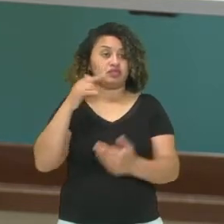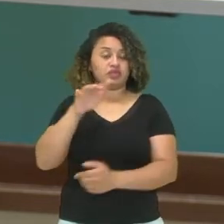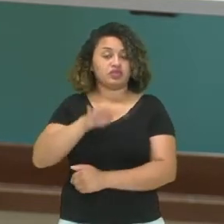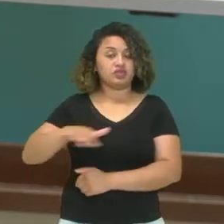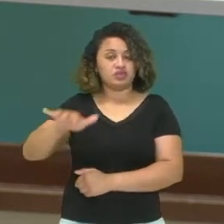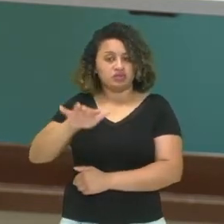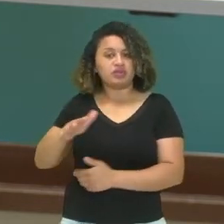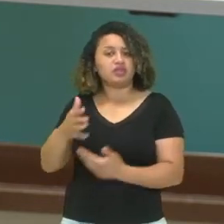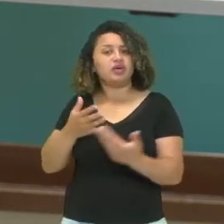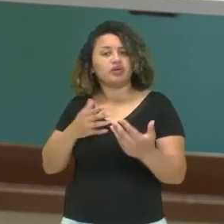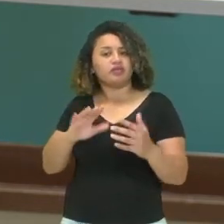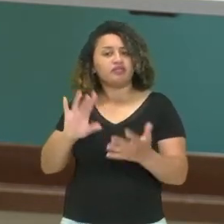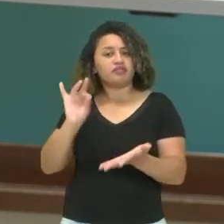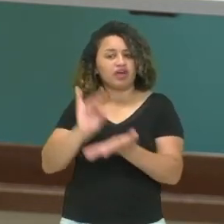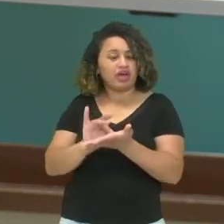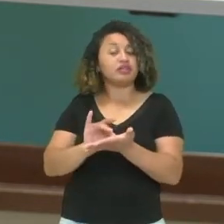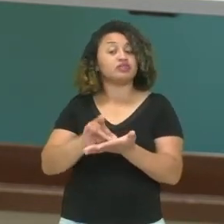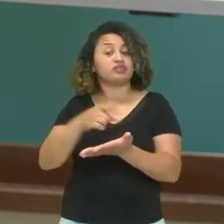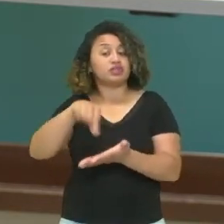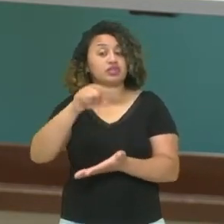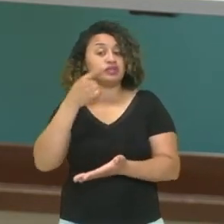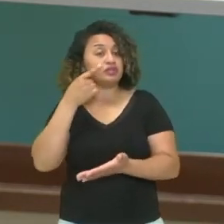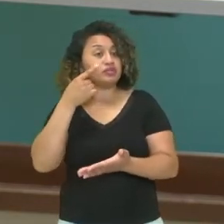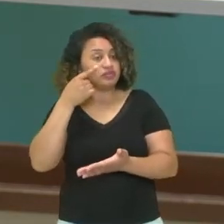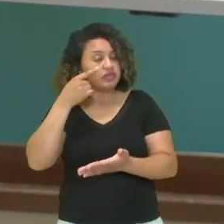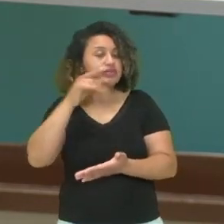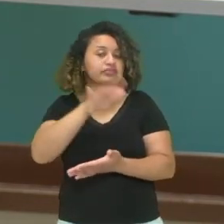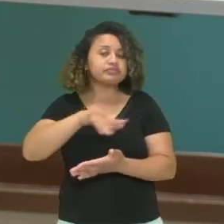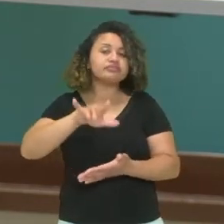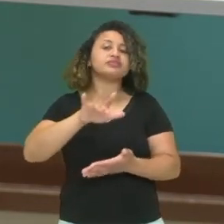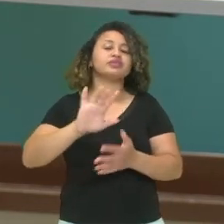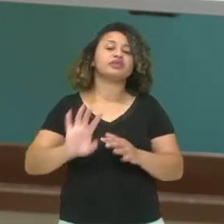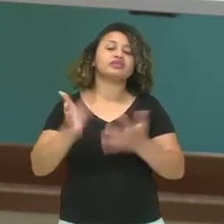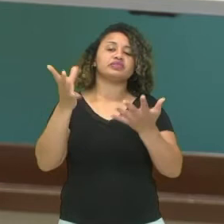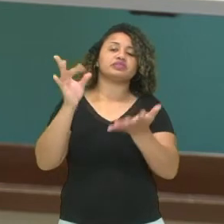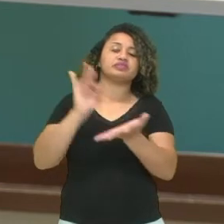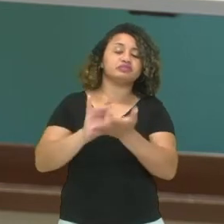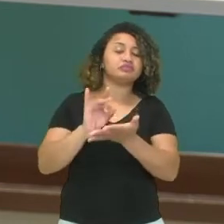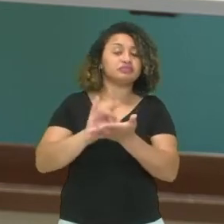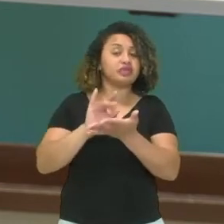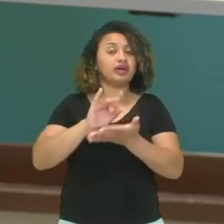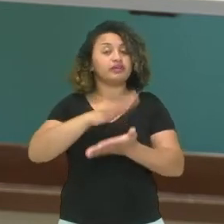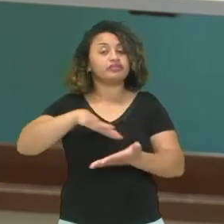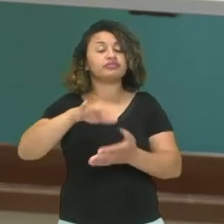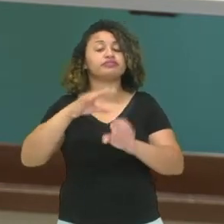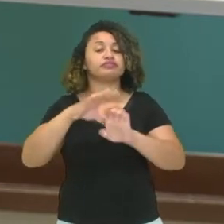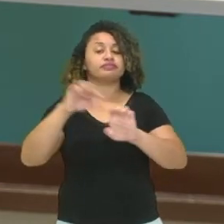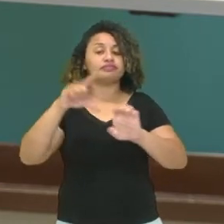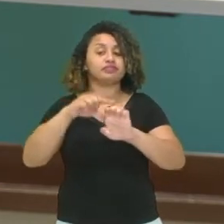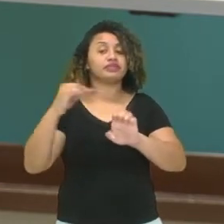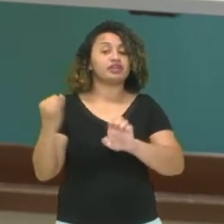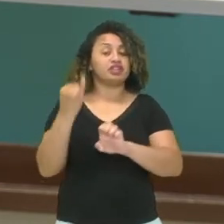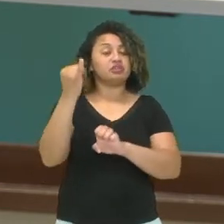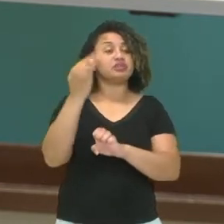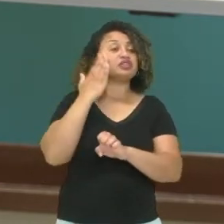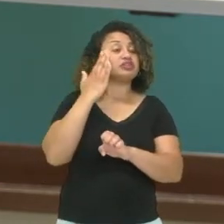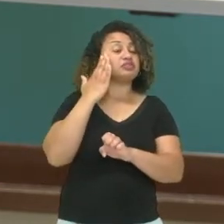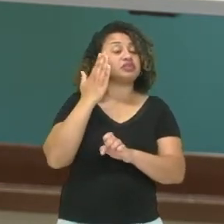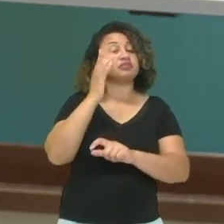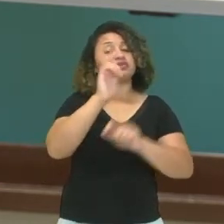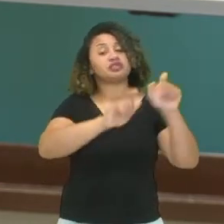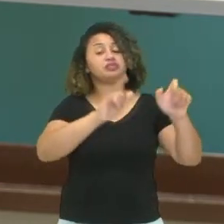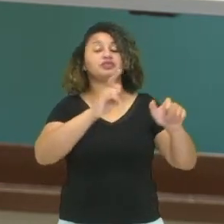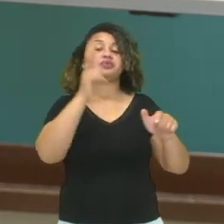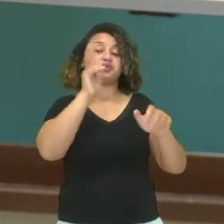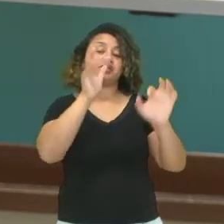estudo de caso dentro do empreendedorismo é bastante importante para a gente ver o que as pessoas acertaram e também aquelas coisas que não deram